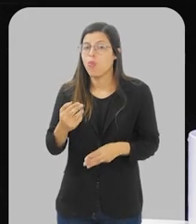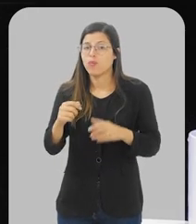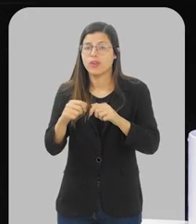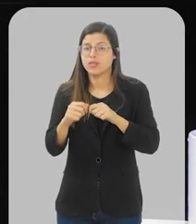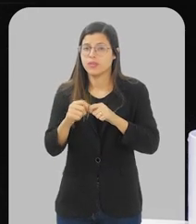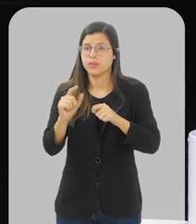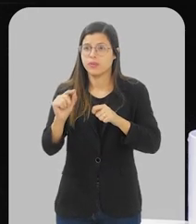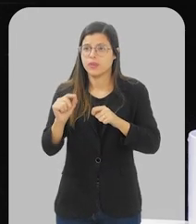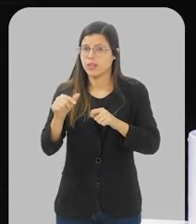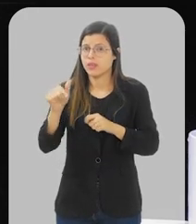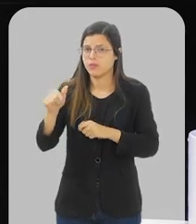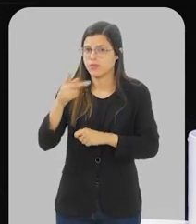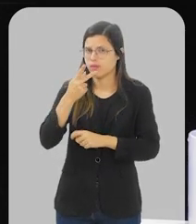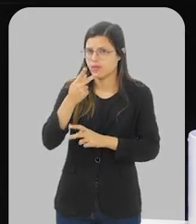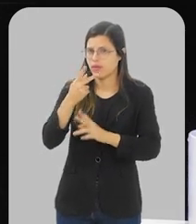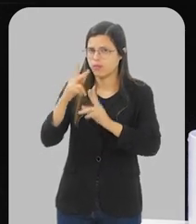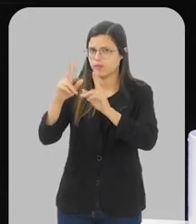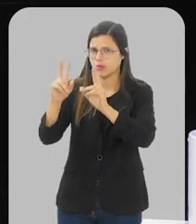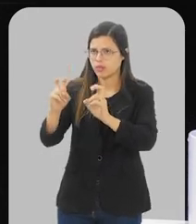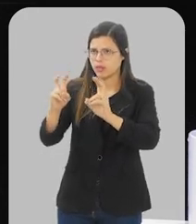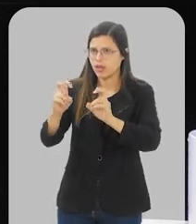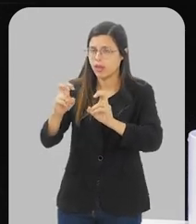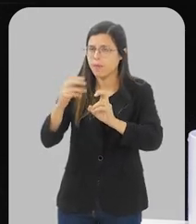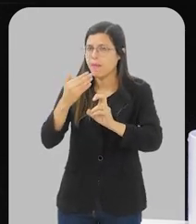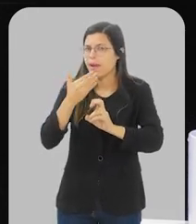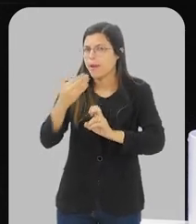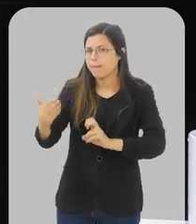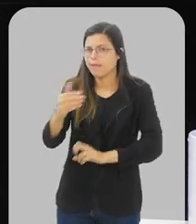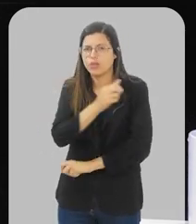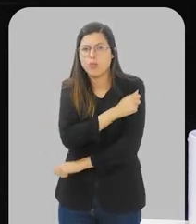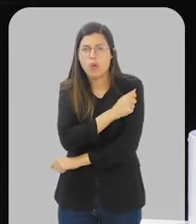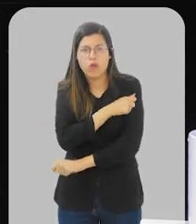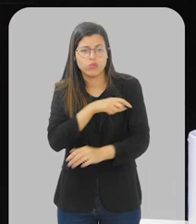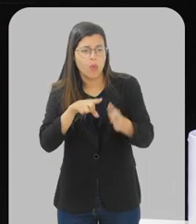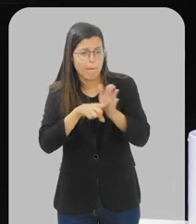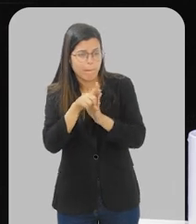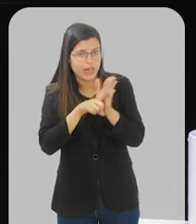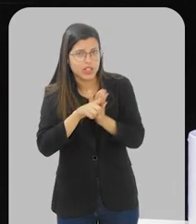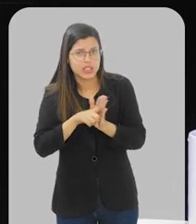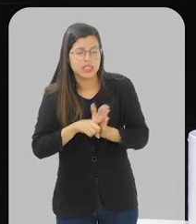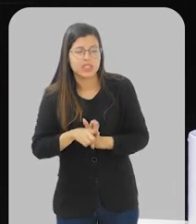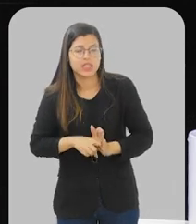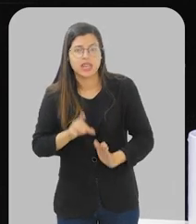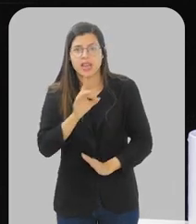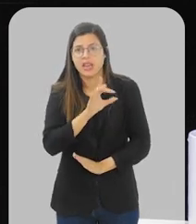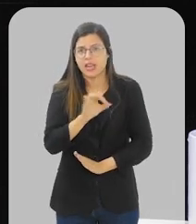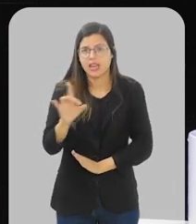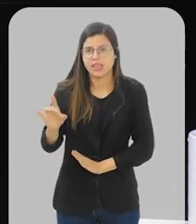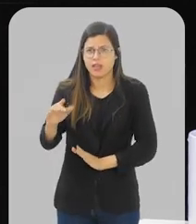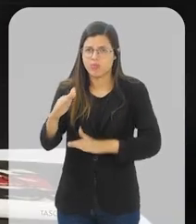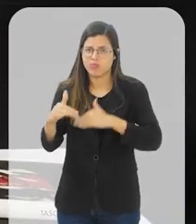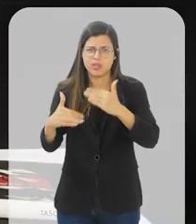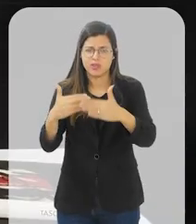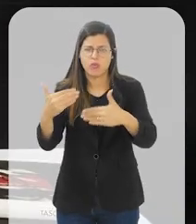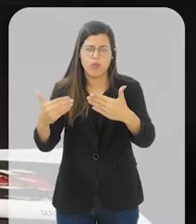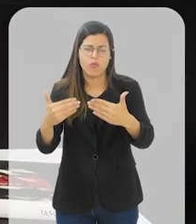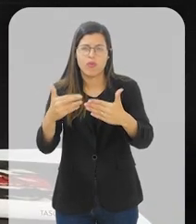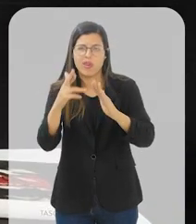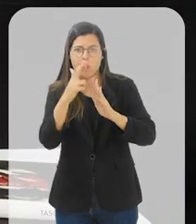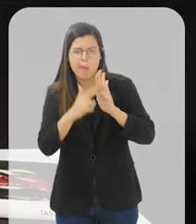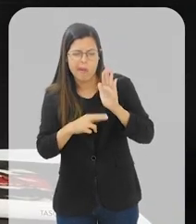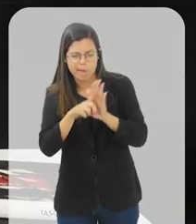Ou então fazer até o seguinte: você fala o tema e pedir para eles fazerem as pesquisas também, cada um desenvolver a sua sinopse